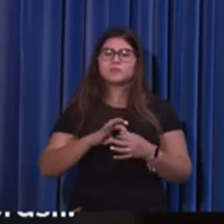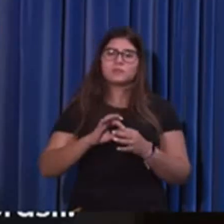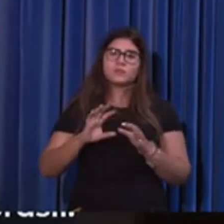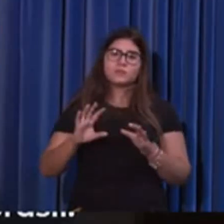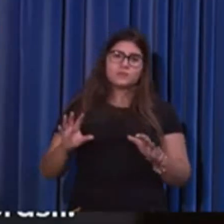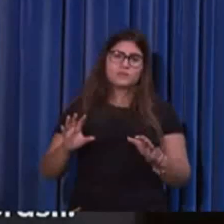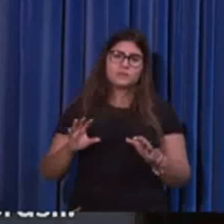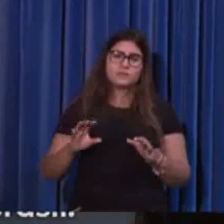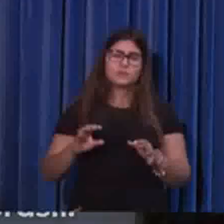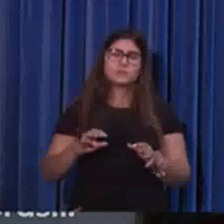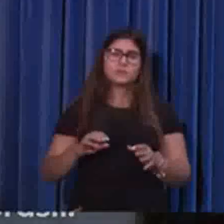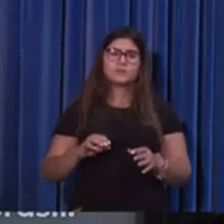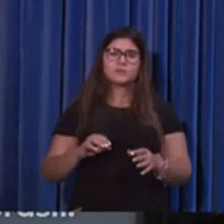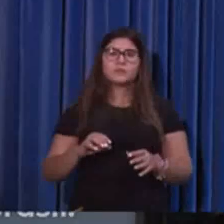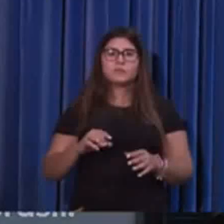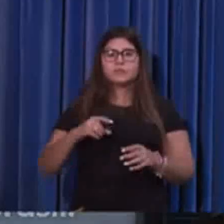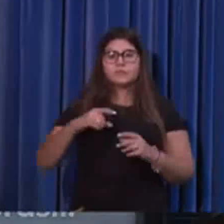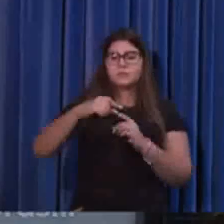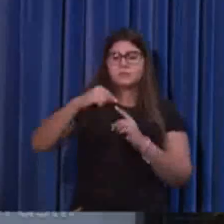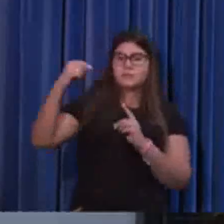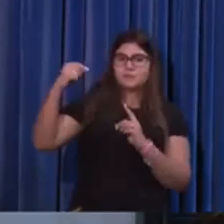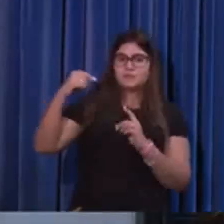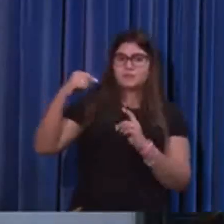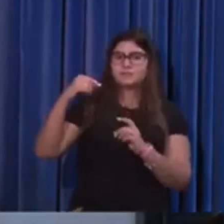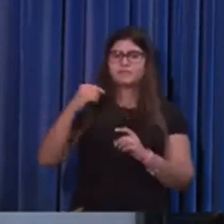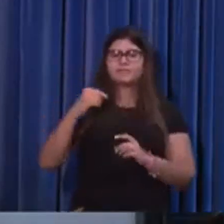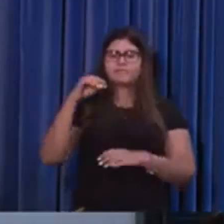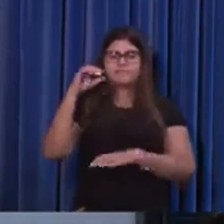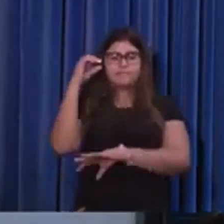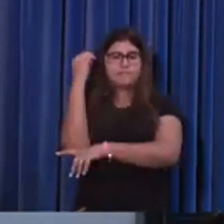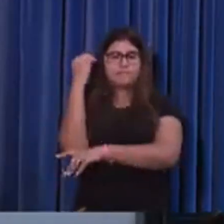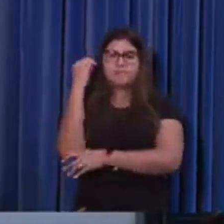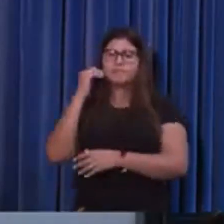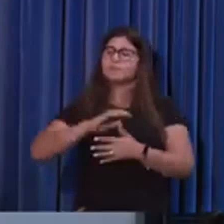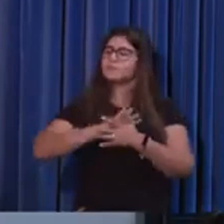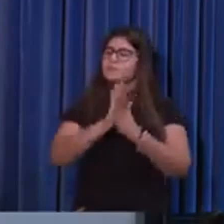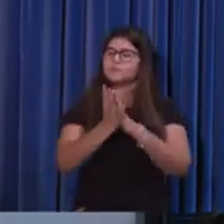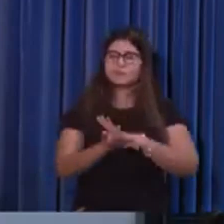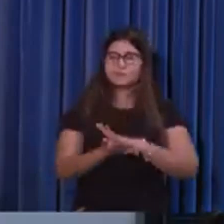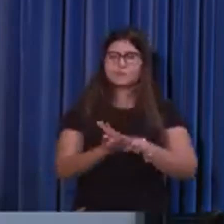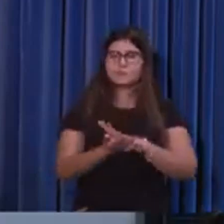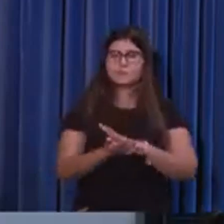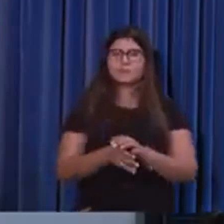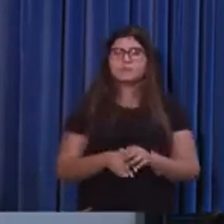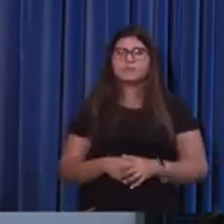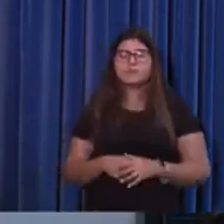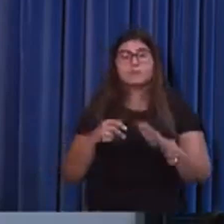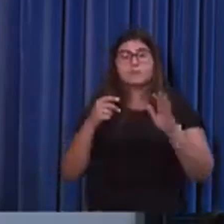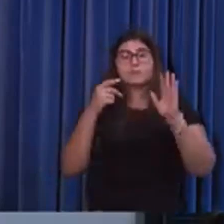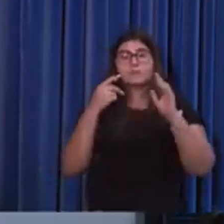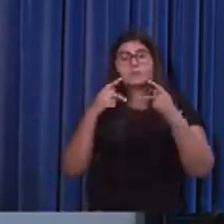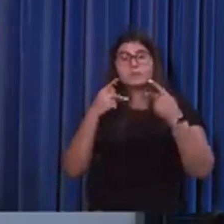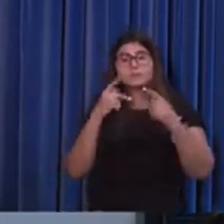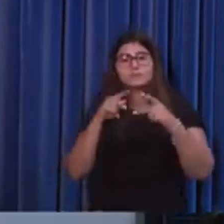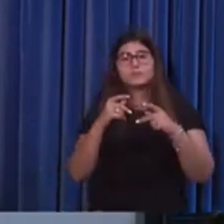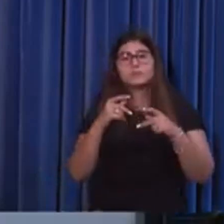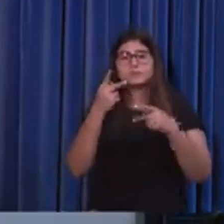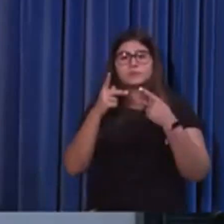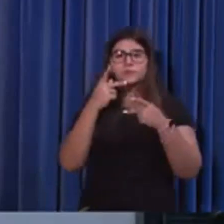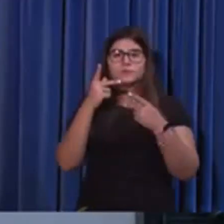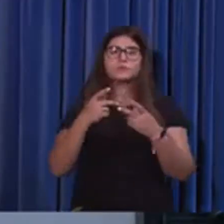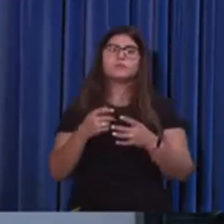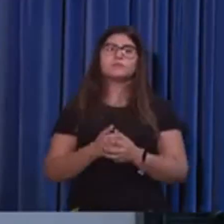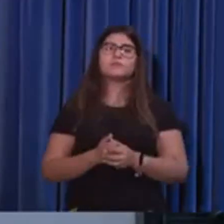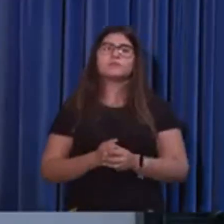ramo. O profeta Sofonias faz a mesma advertência nos seguintes termos, que está no capítulo